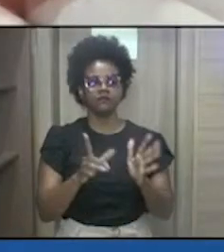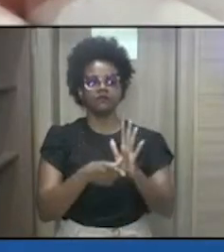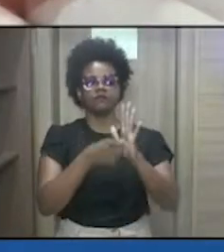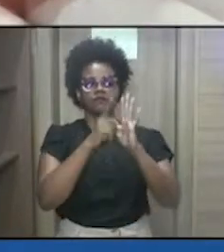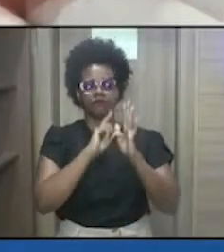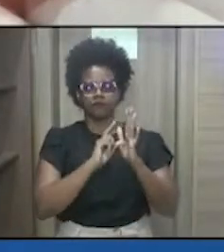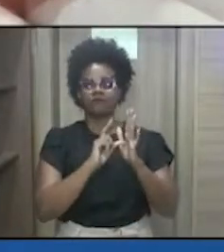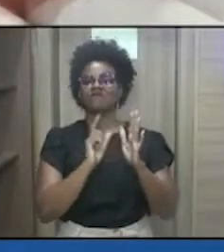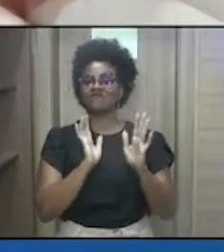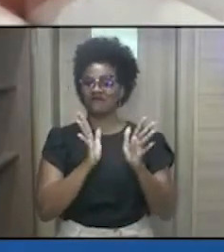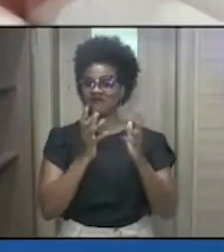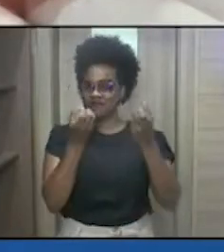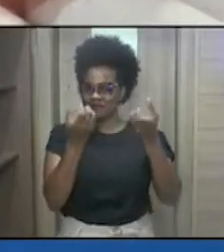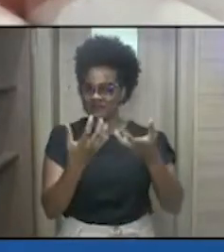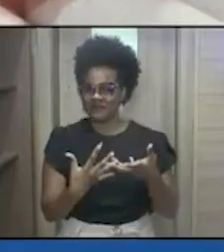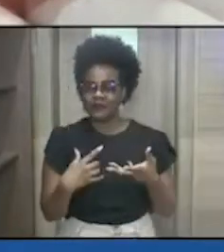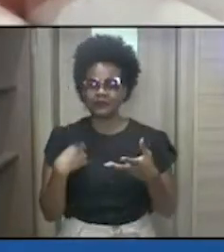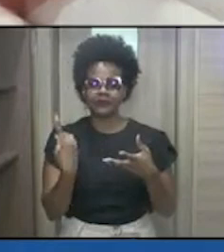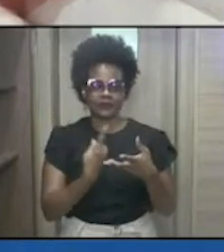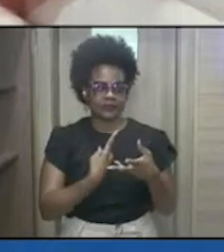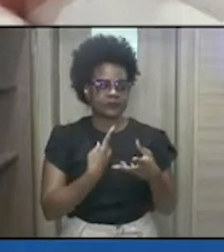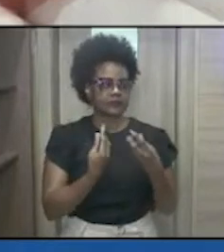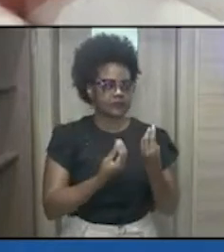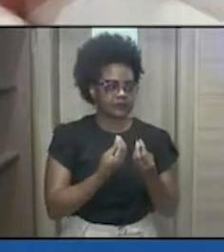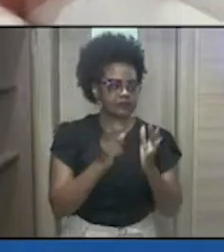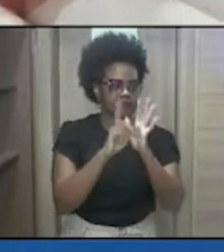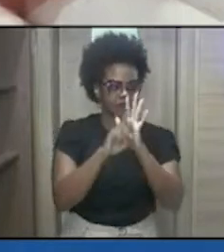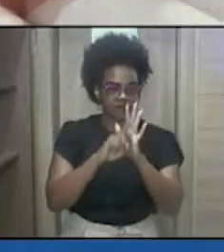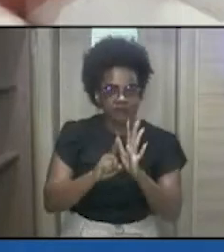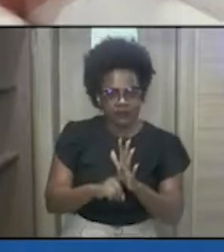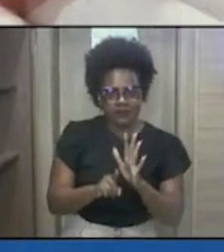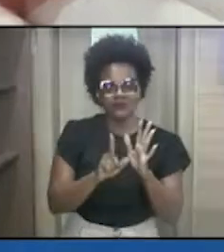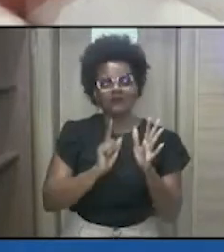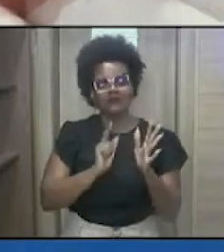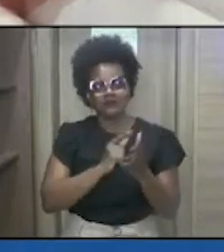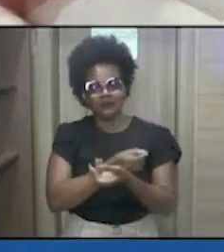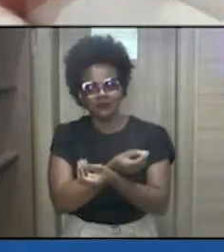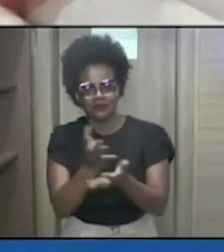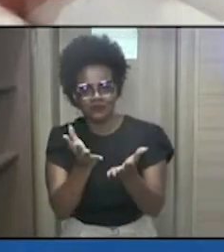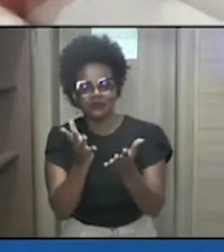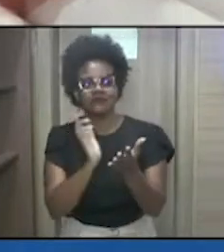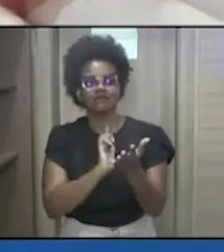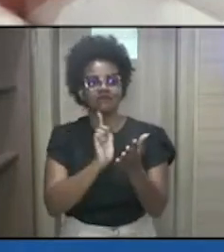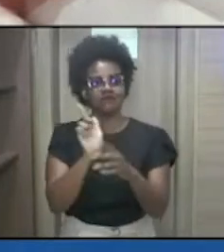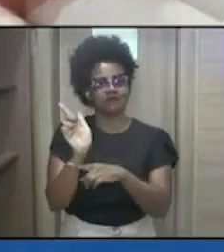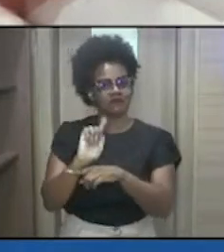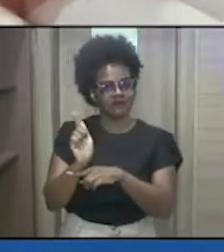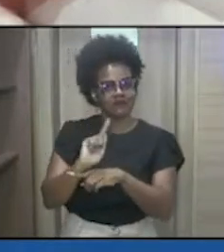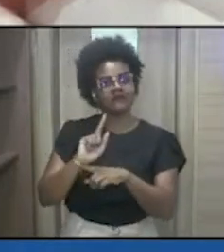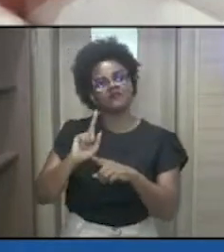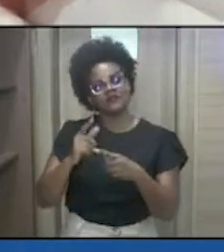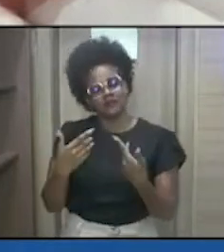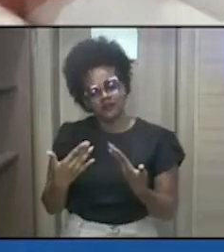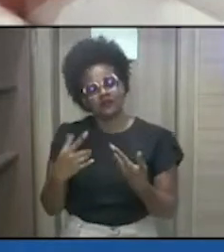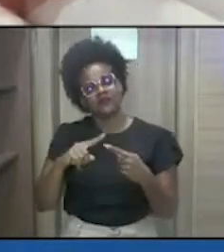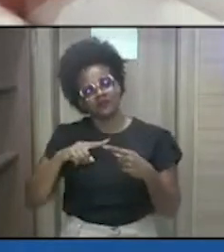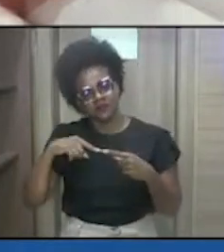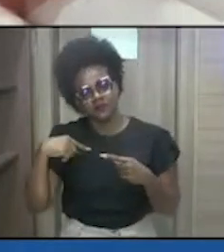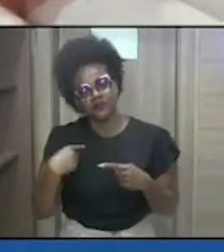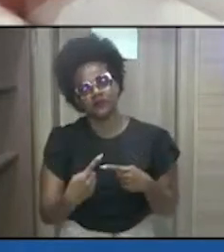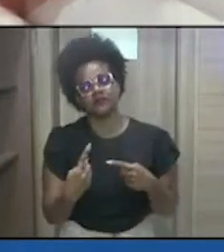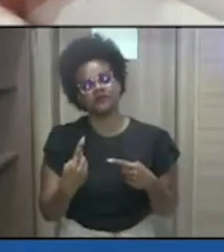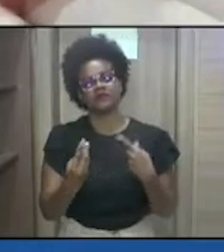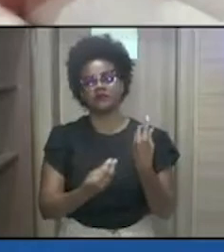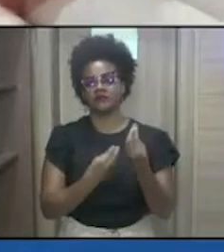gente fez uma rodada via questionário eletrônico, né, com os gestores, e a partir disso a gente